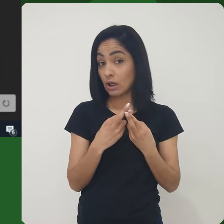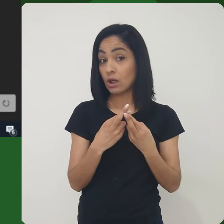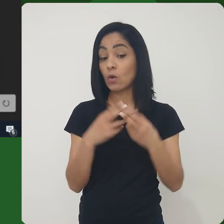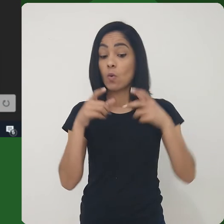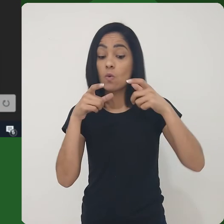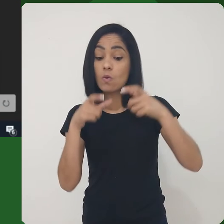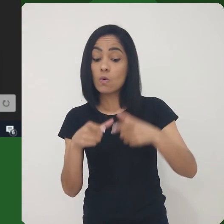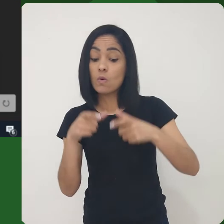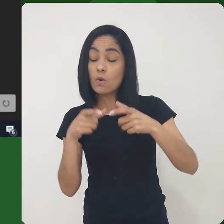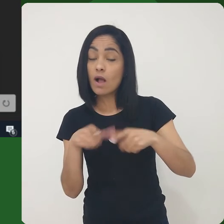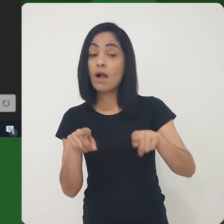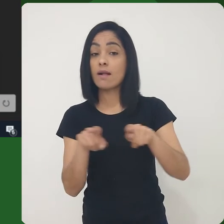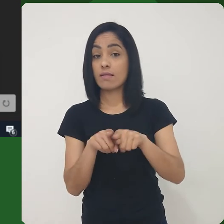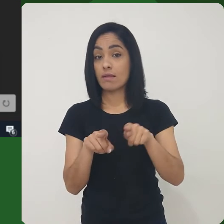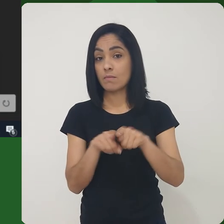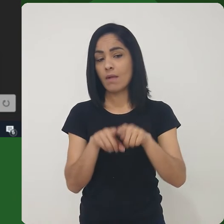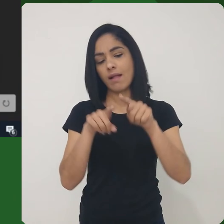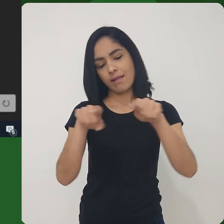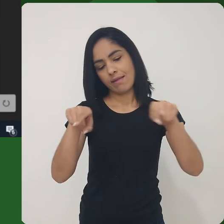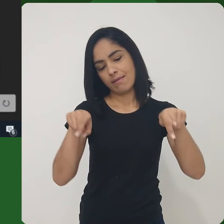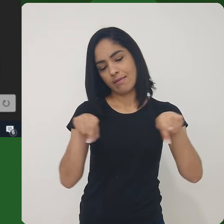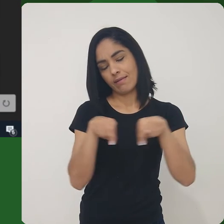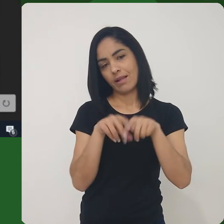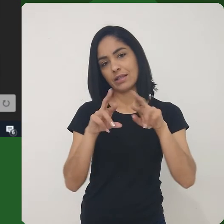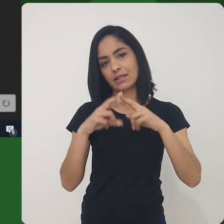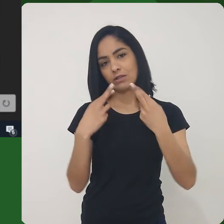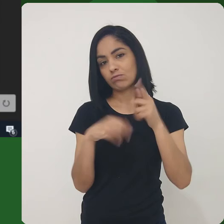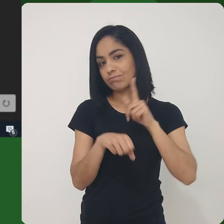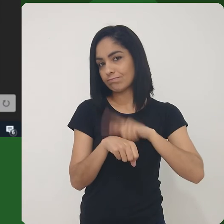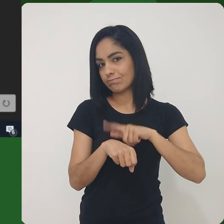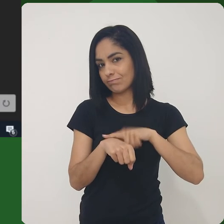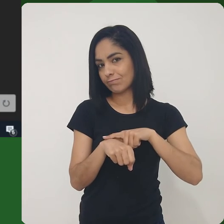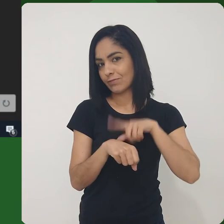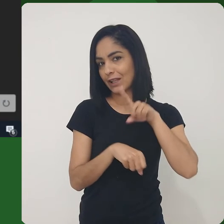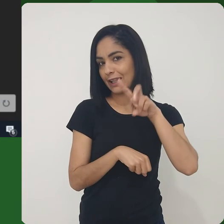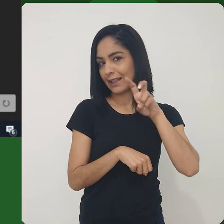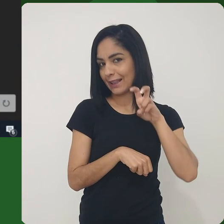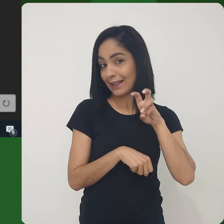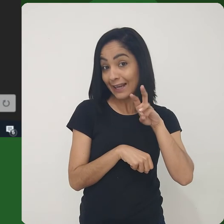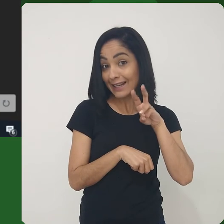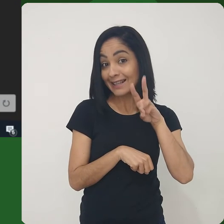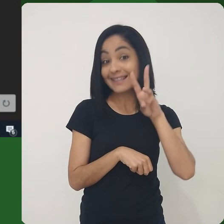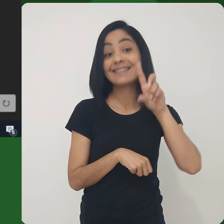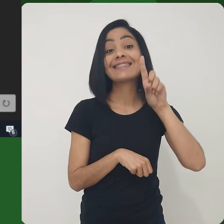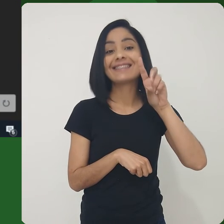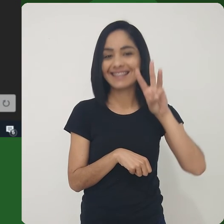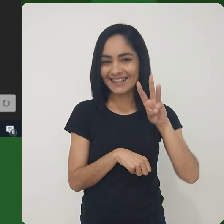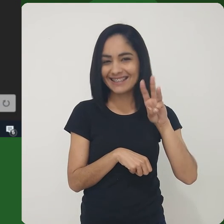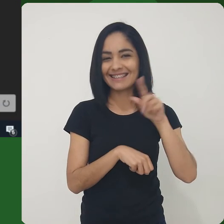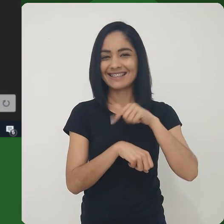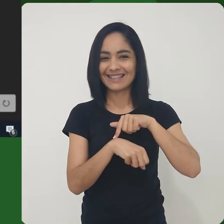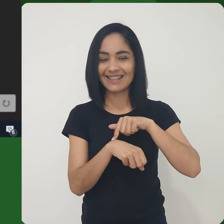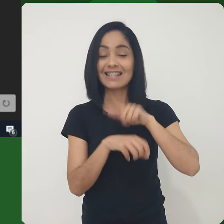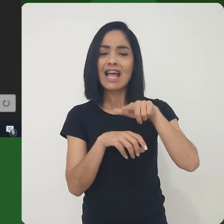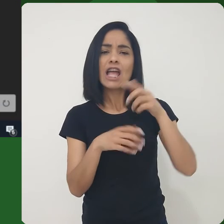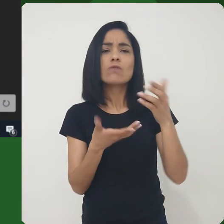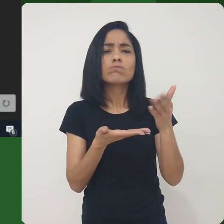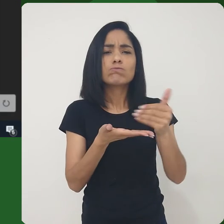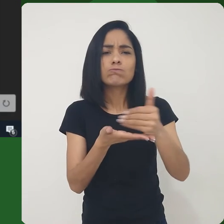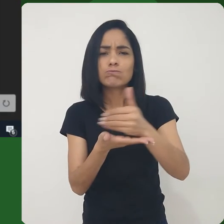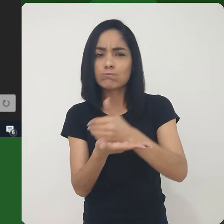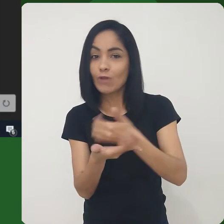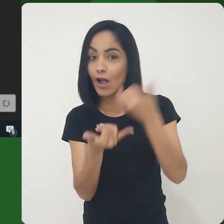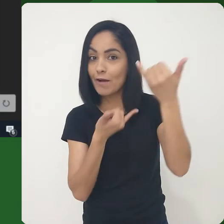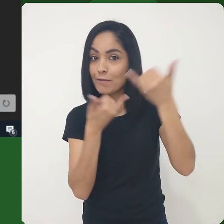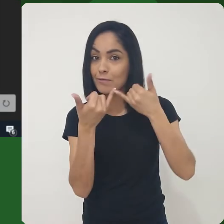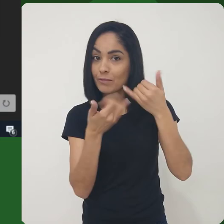feita essa reunião, o local, né, sala de reuniões, e a hora, às 13 horas. Né? Então, esses são